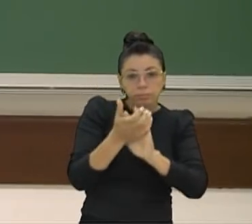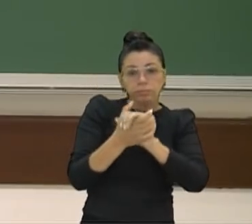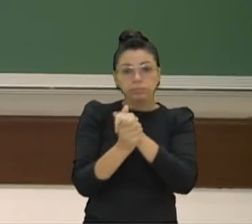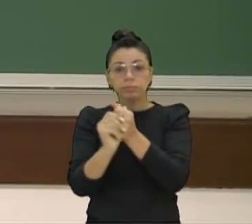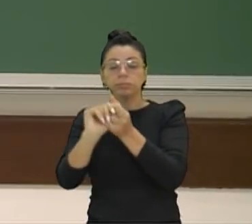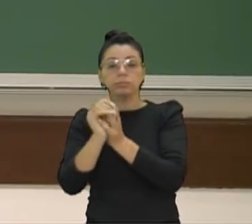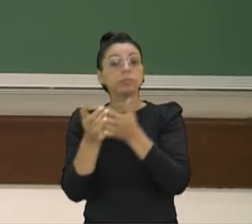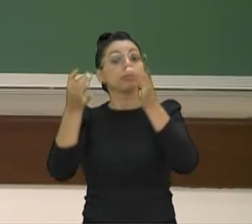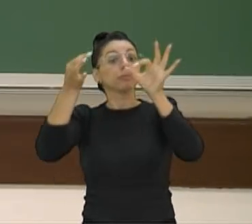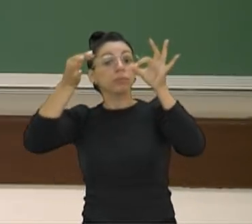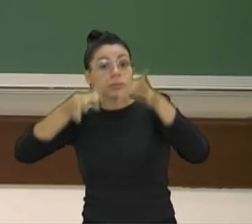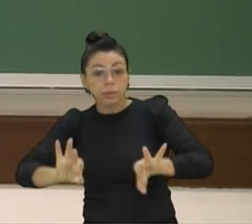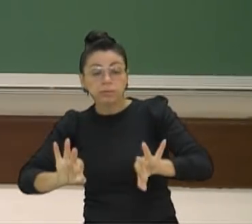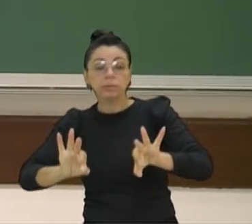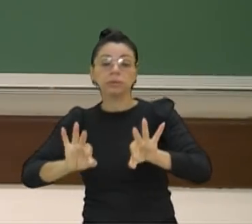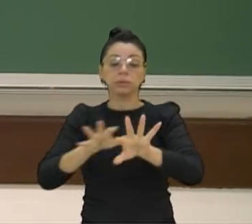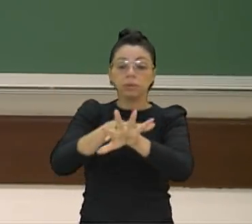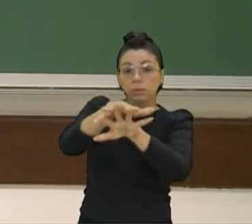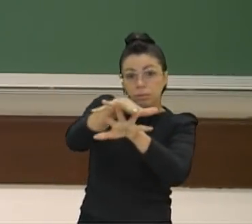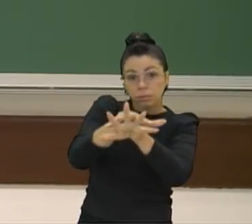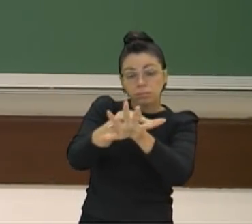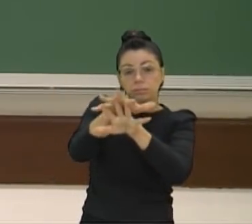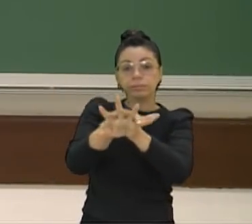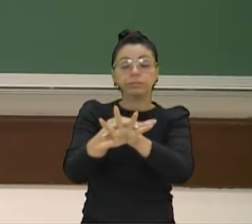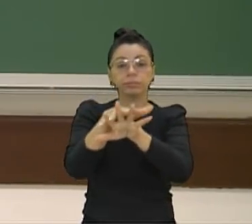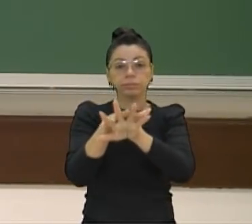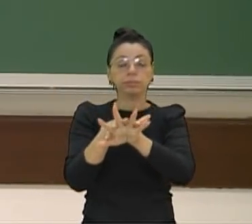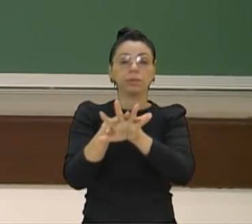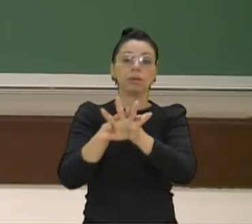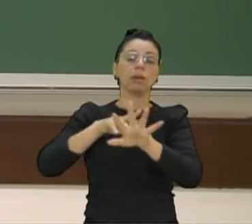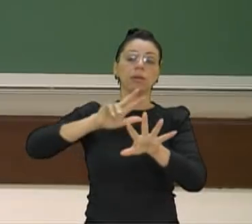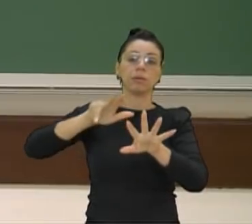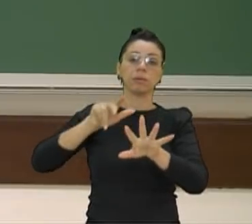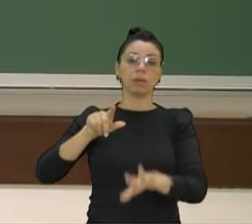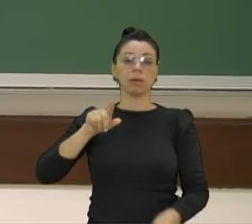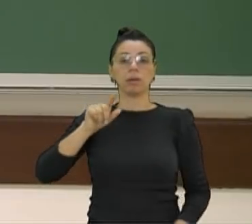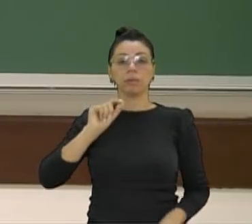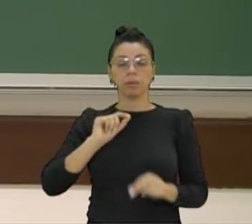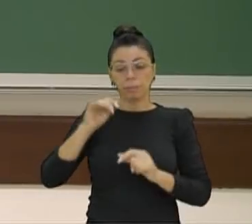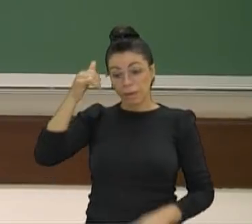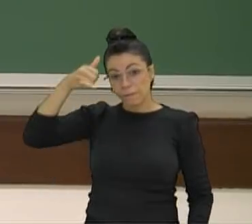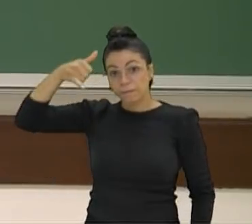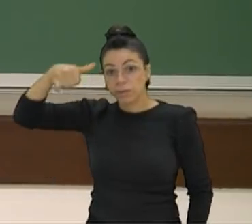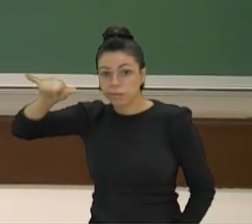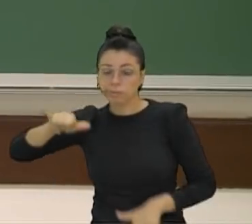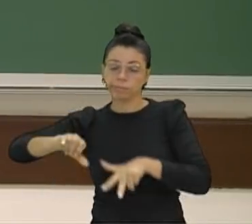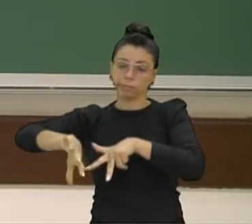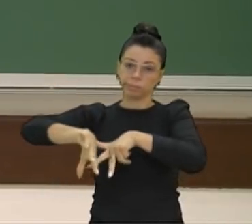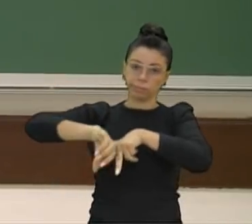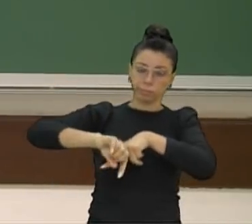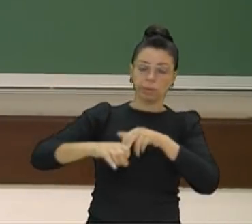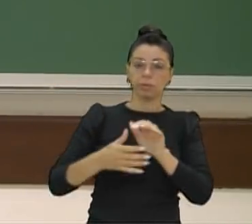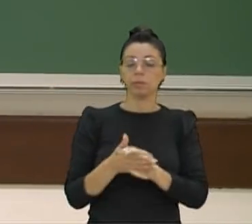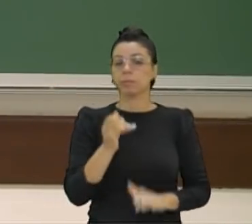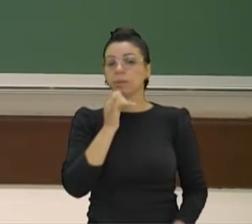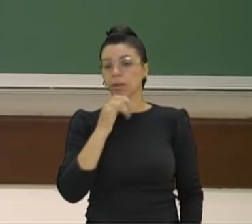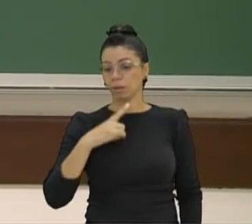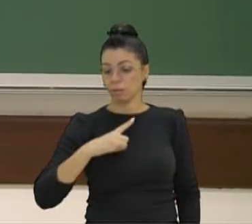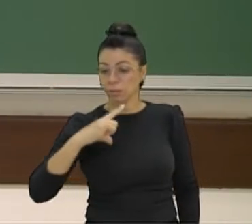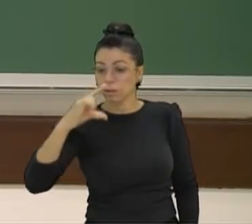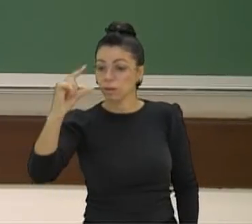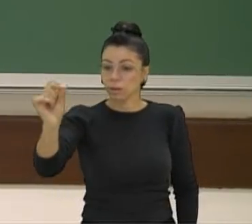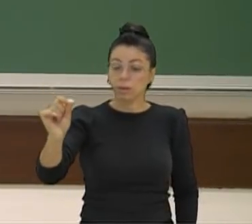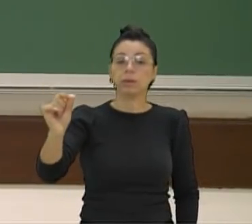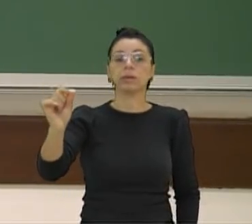bem correta, né? Entre os dedos, tá? Para que não haja, né, esse risco. Então, sempre que a gente sai, sempre que a gente precisa ir a